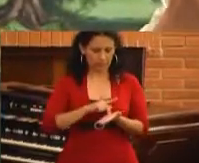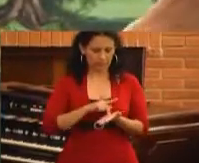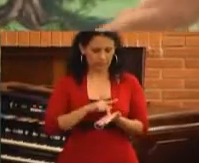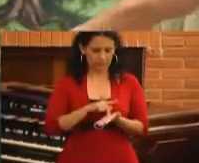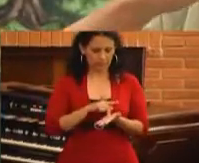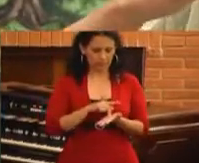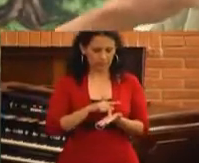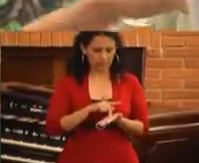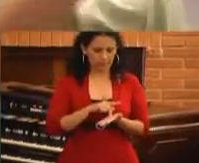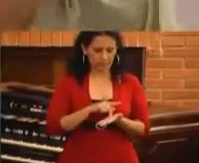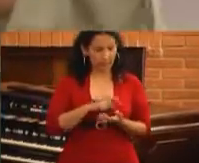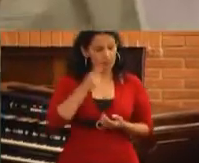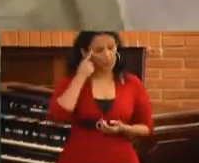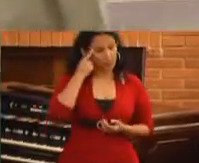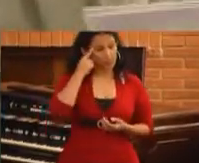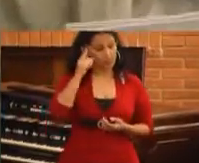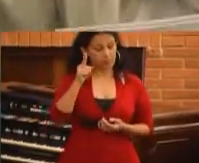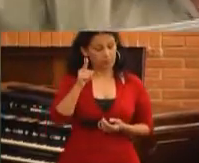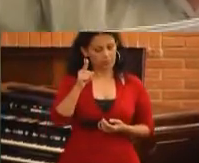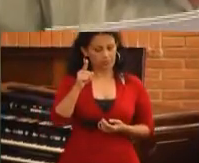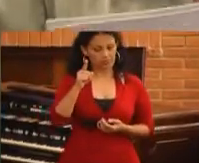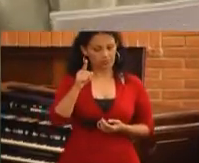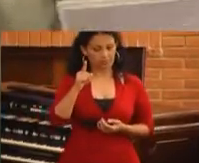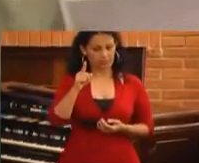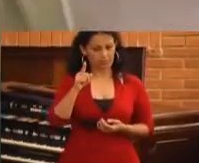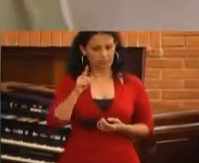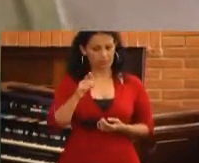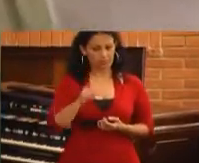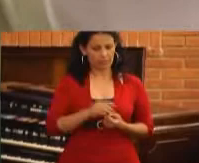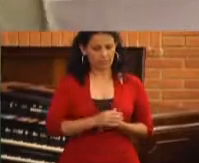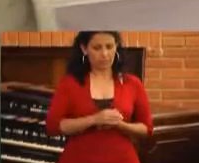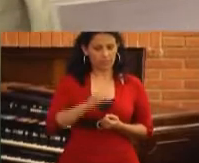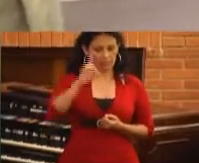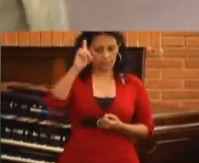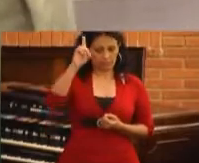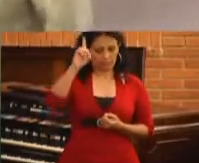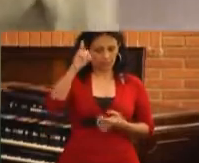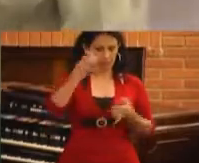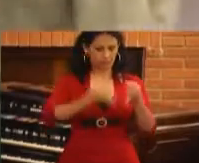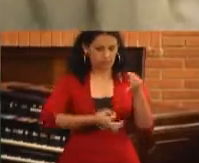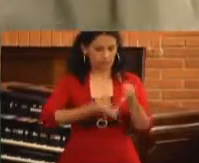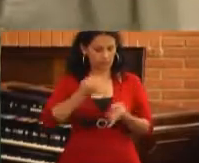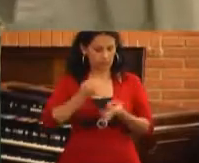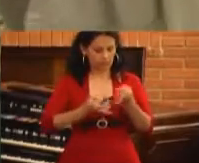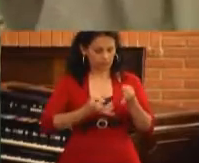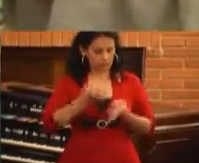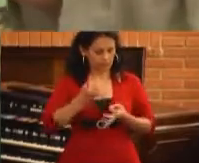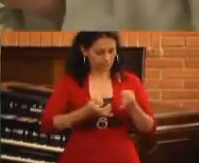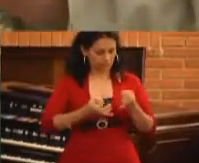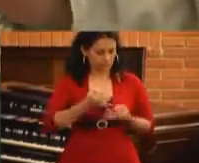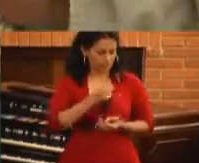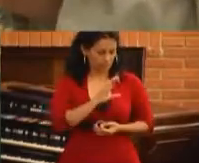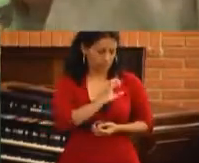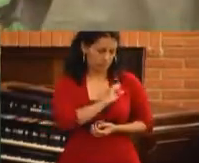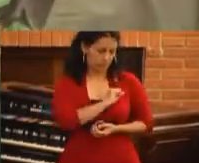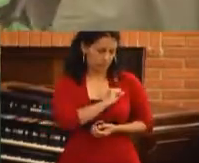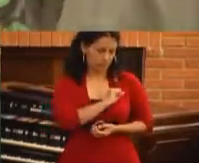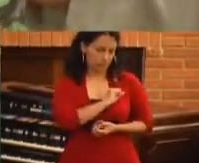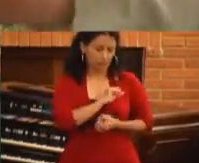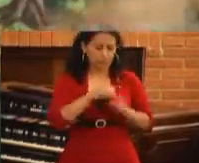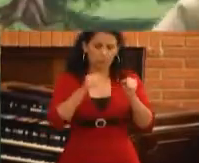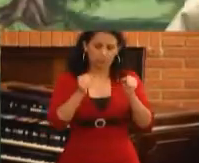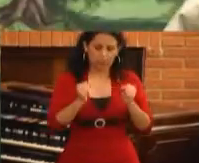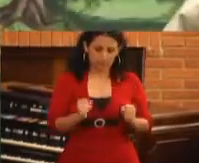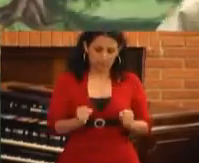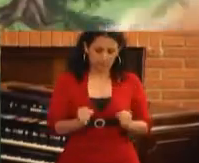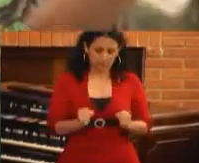uma ideia de Deus, de justiça, de amor, de